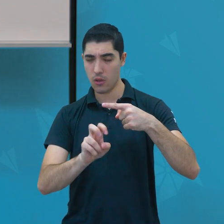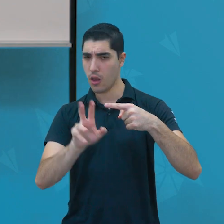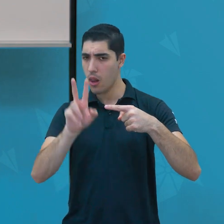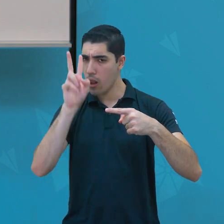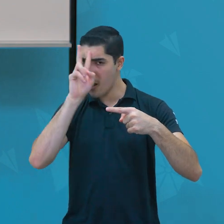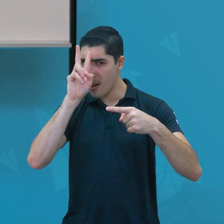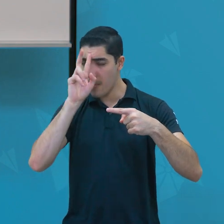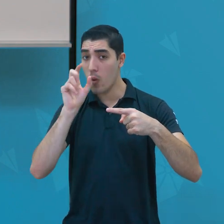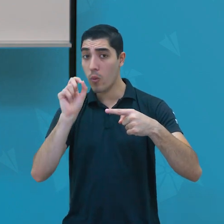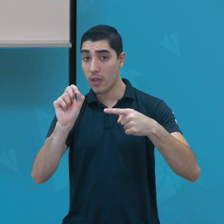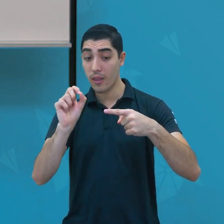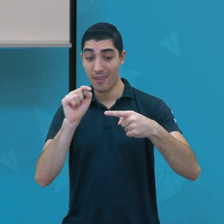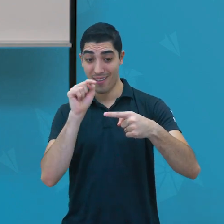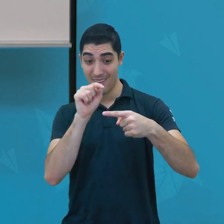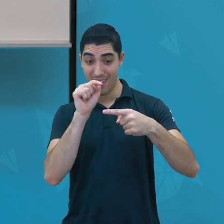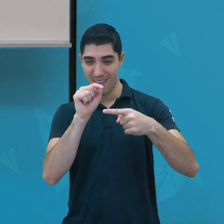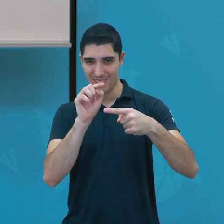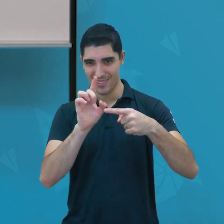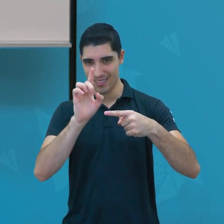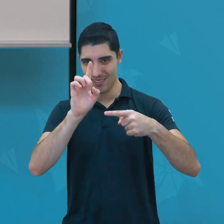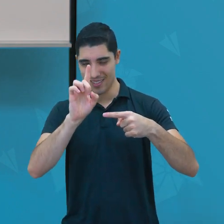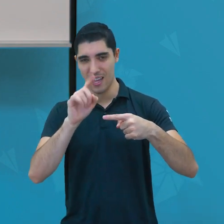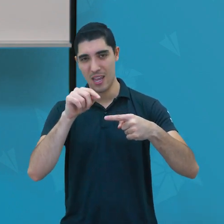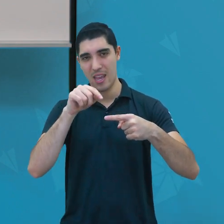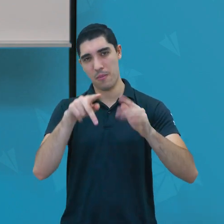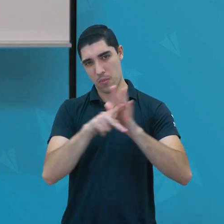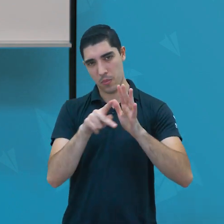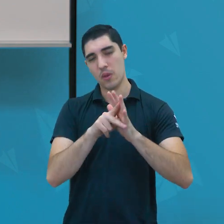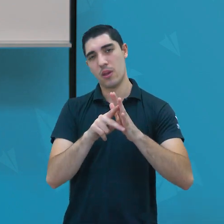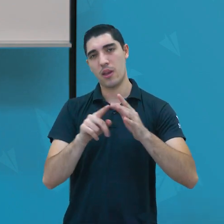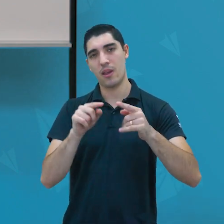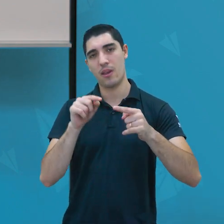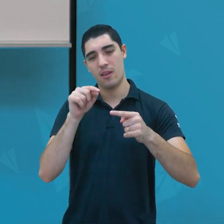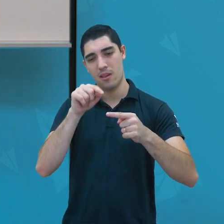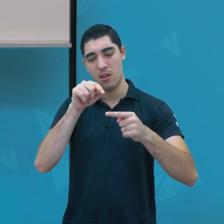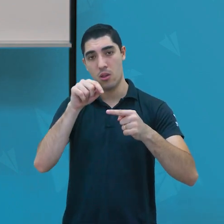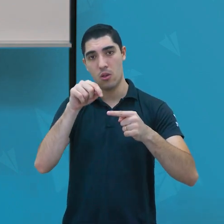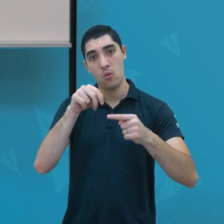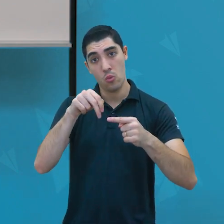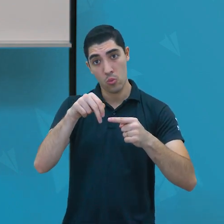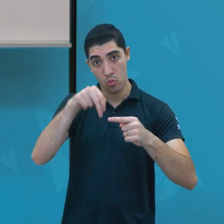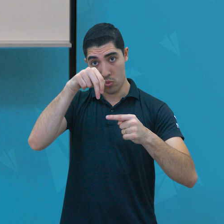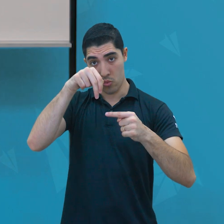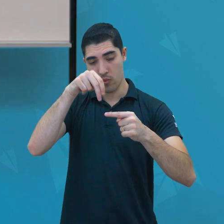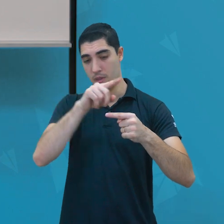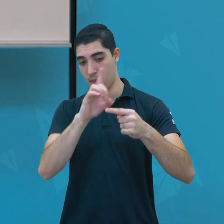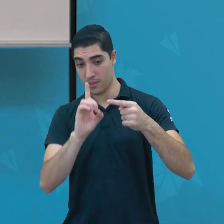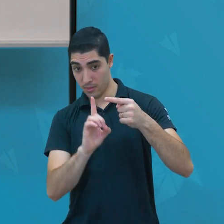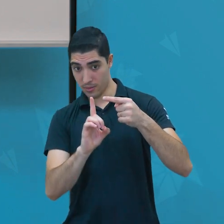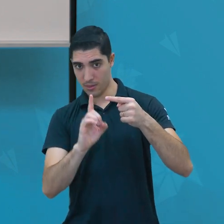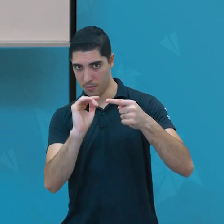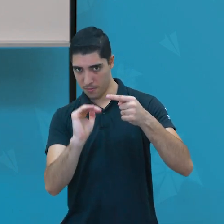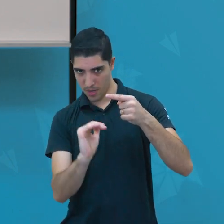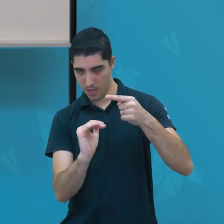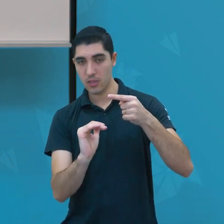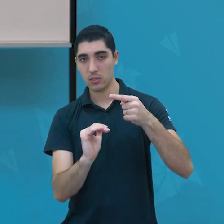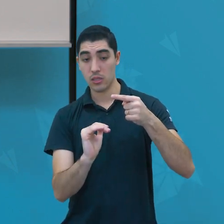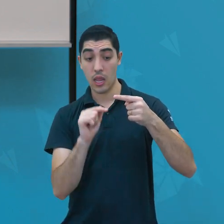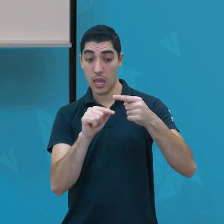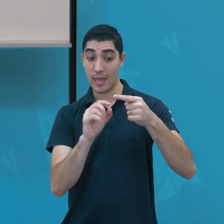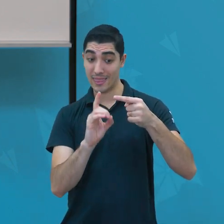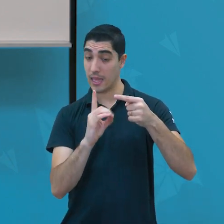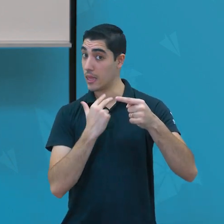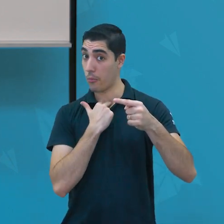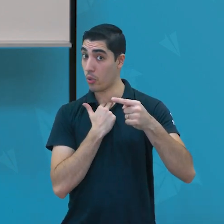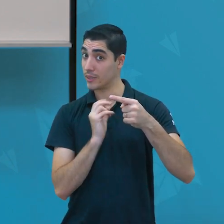45/75. Lembrando que numerador e denominador, trabalhando com números inteiros aqui, e sendo que o denominador não